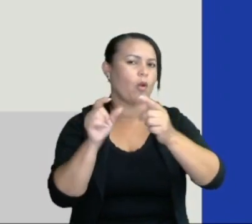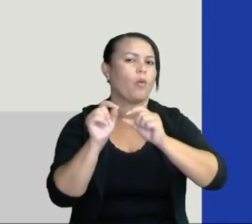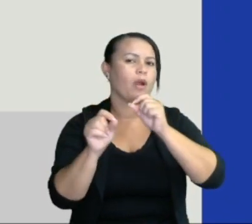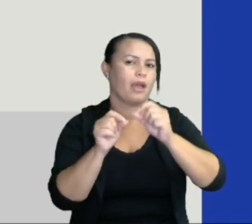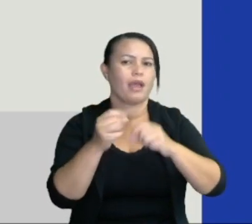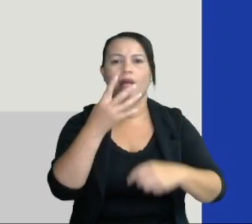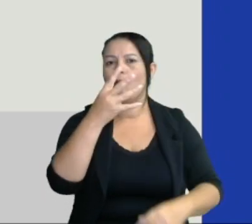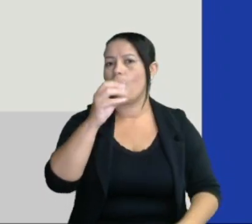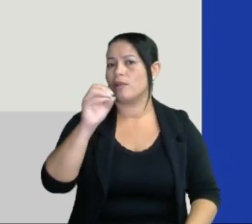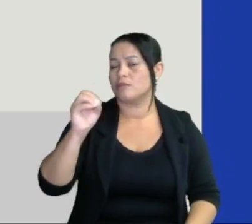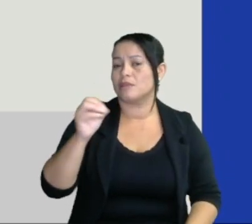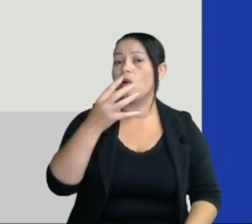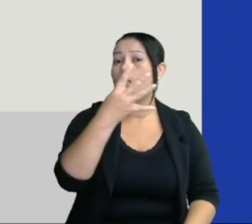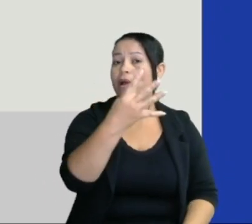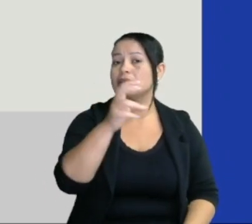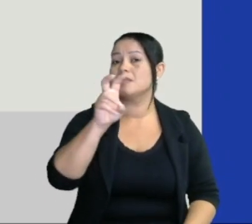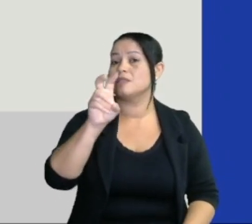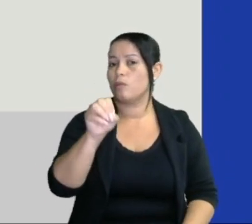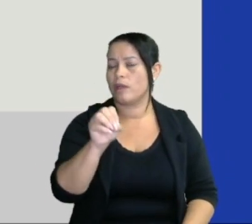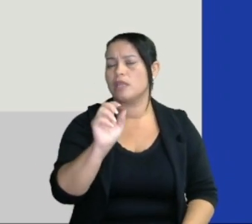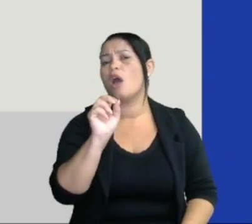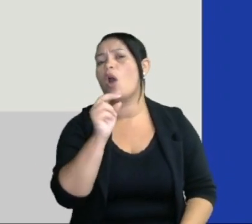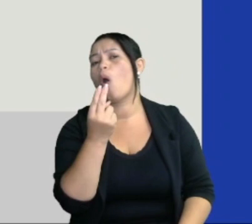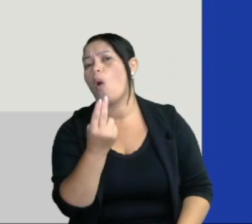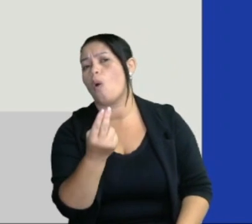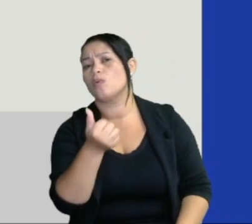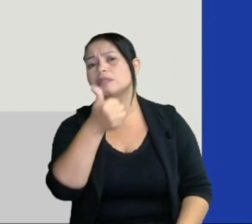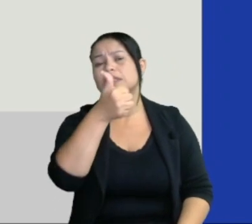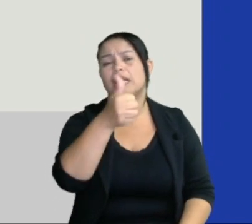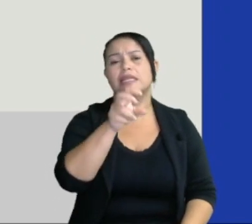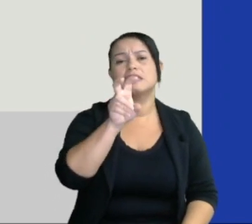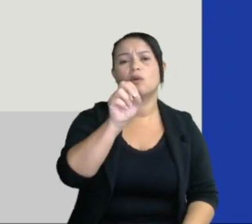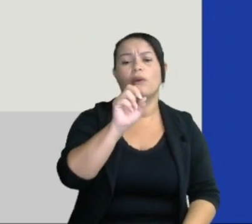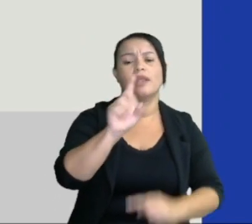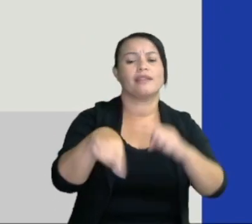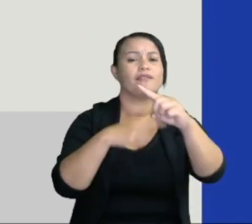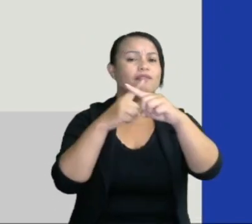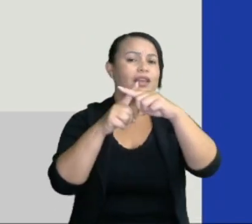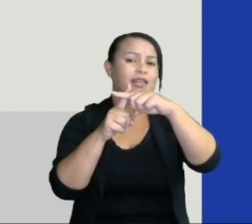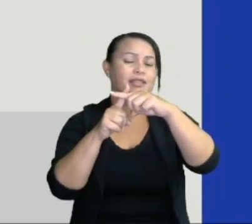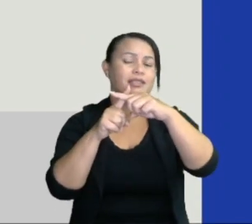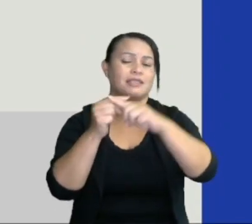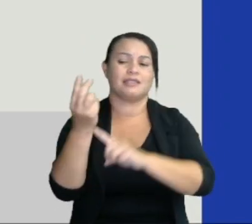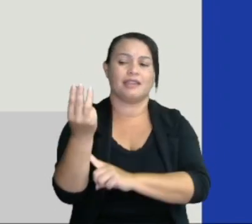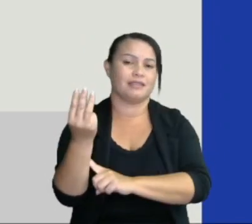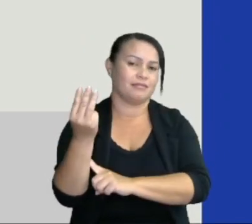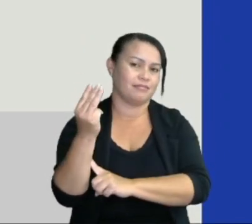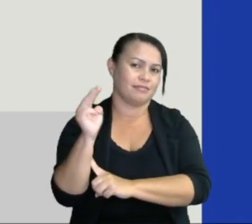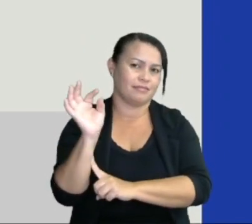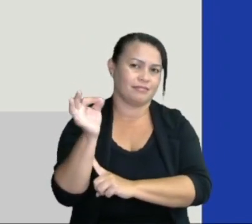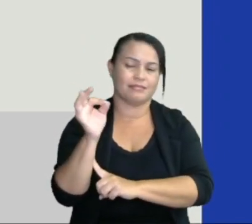a 450, ou 150 vezes 3.